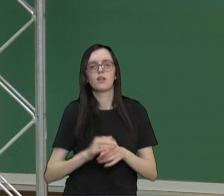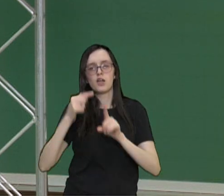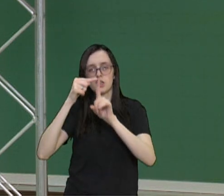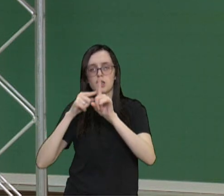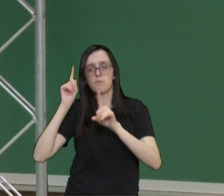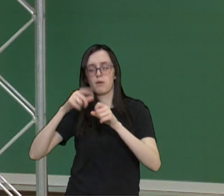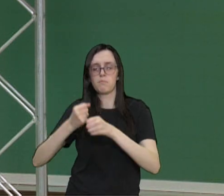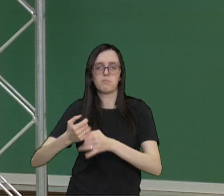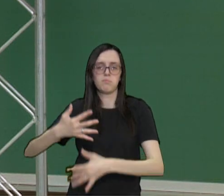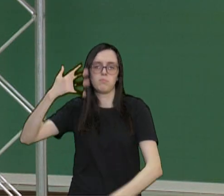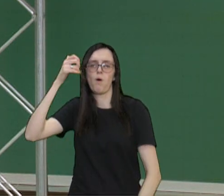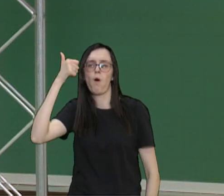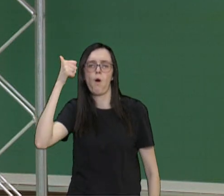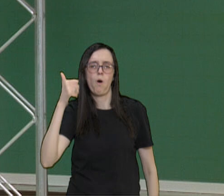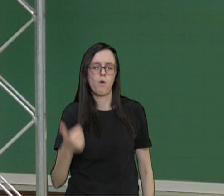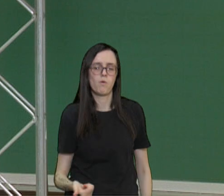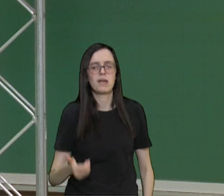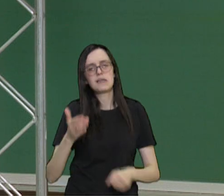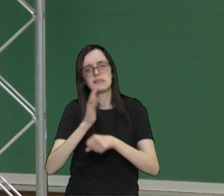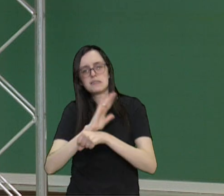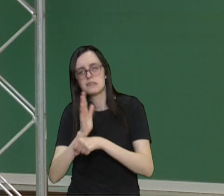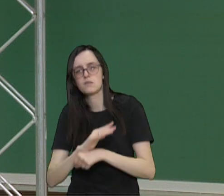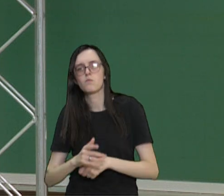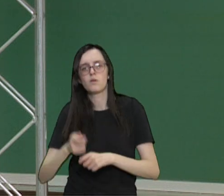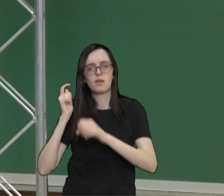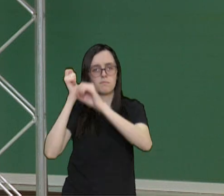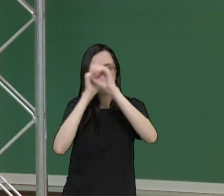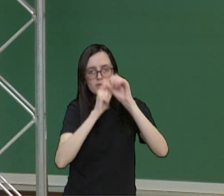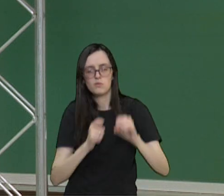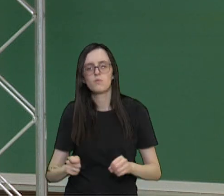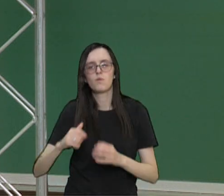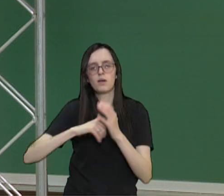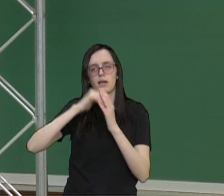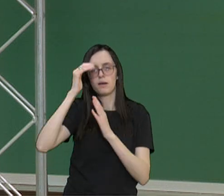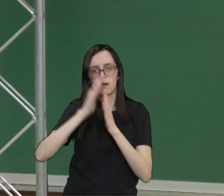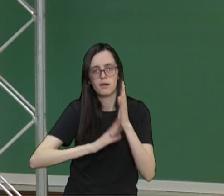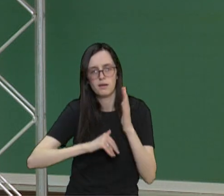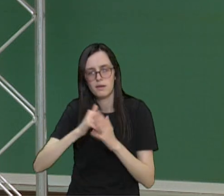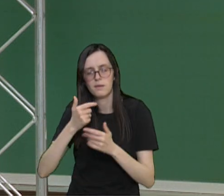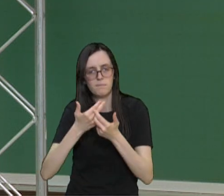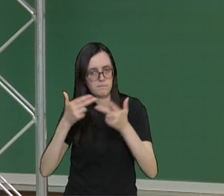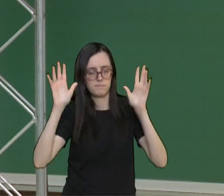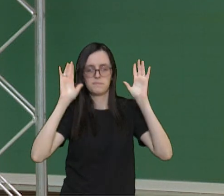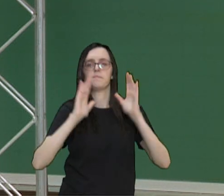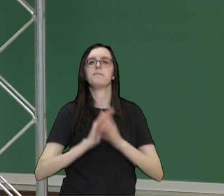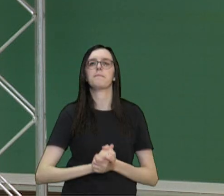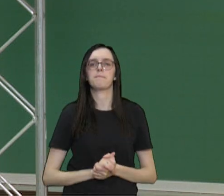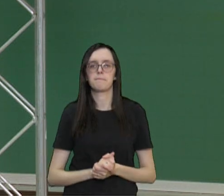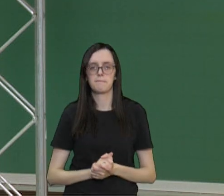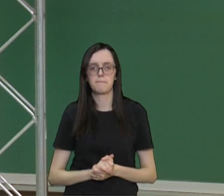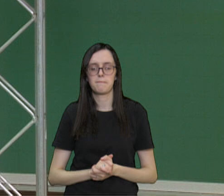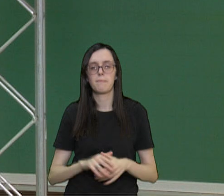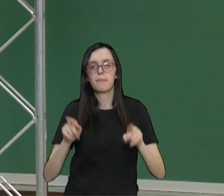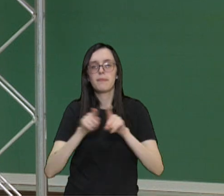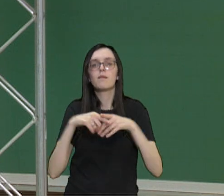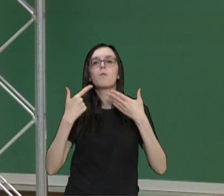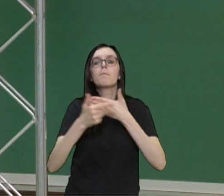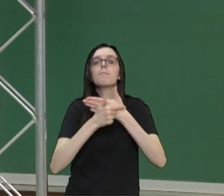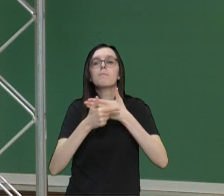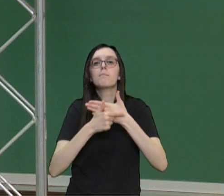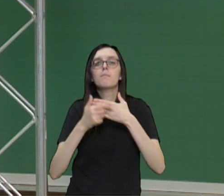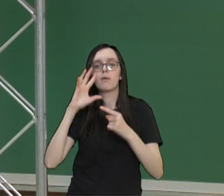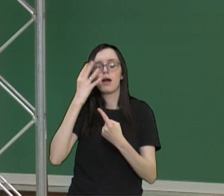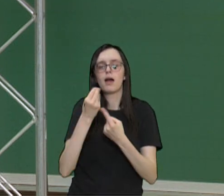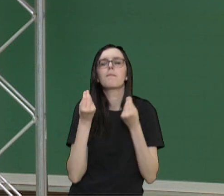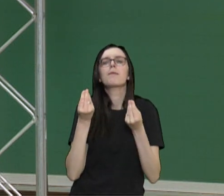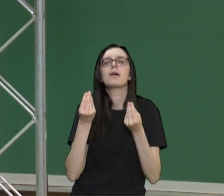11 tipos, cinema, escultura, pintura, por aí vai. Né? E as funções da arte, para que